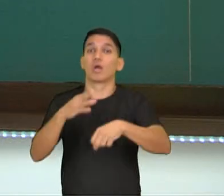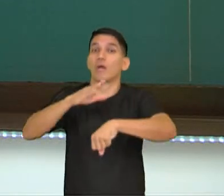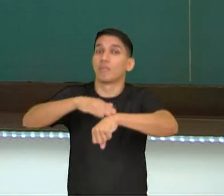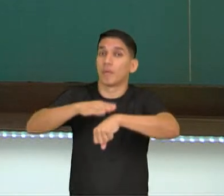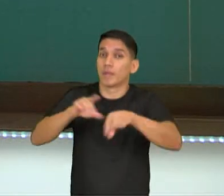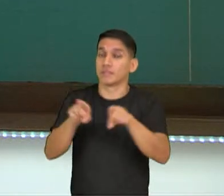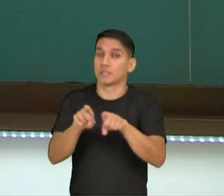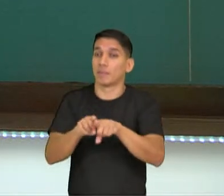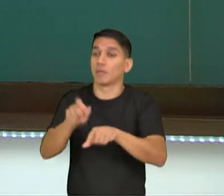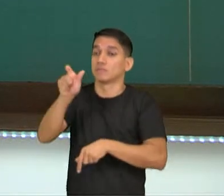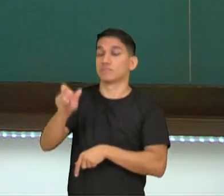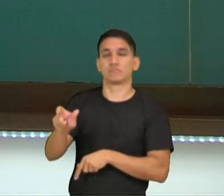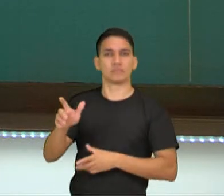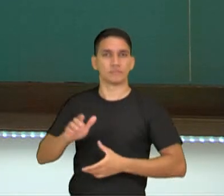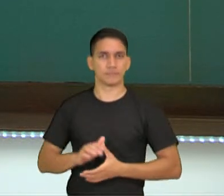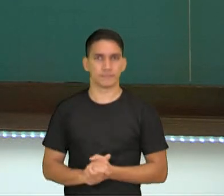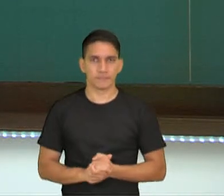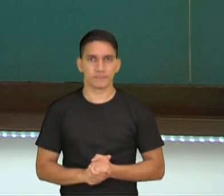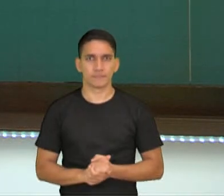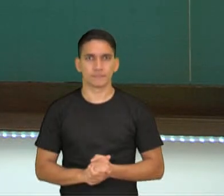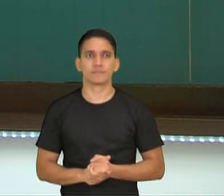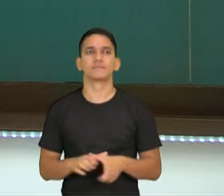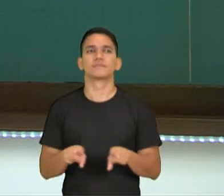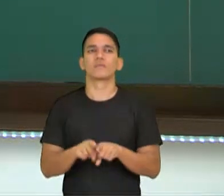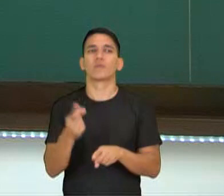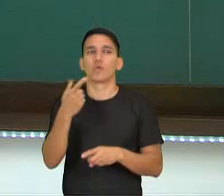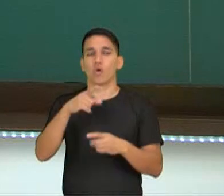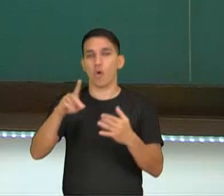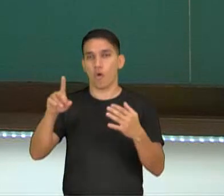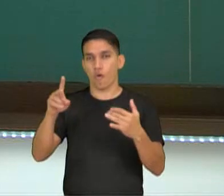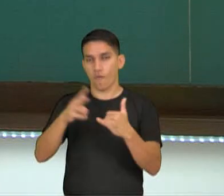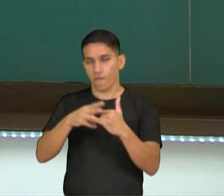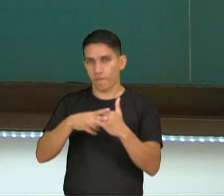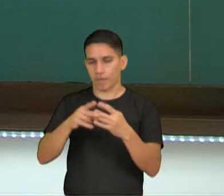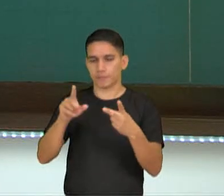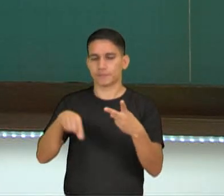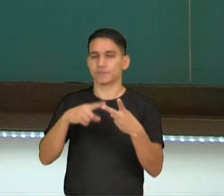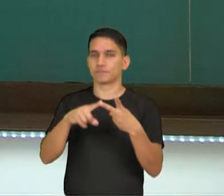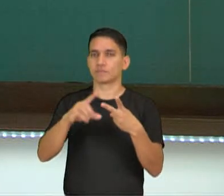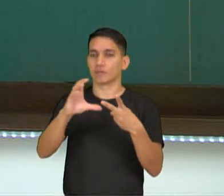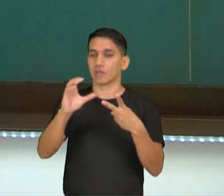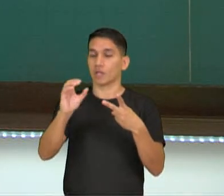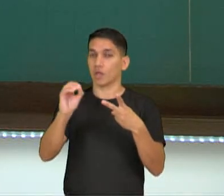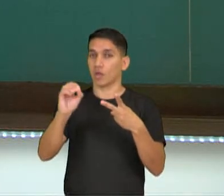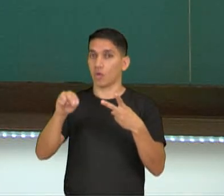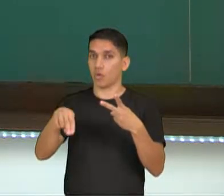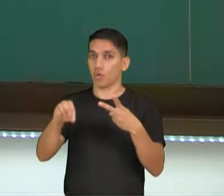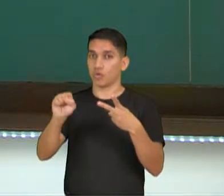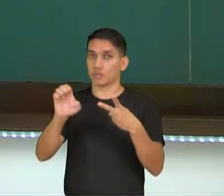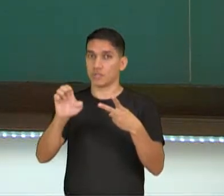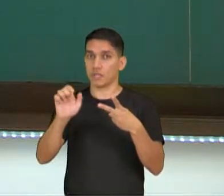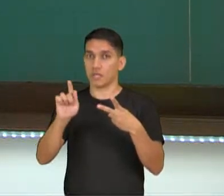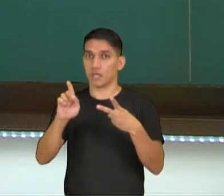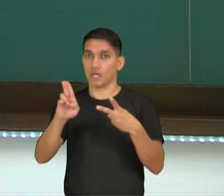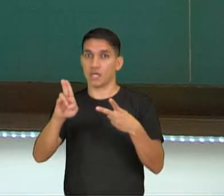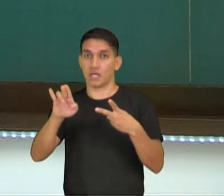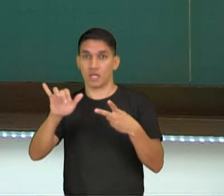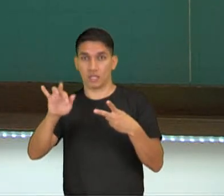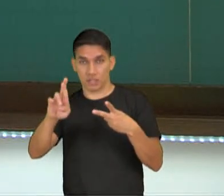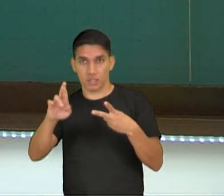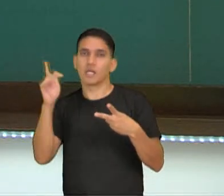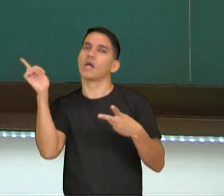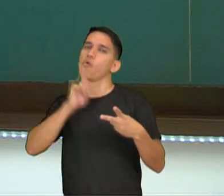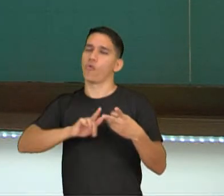com o modo, né? E aqui a gente tem o verbo conseguir também, né? Conseguir, eu consigo, tu consegues, ele consegue,